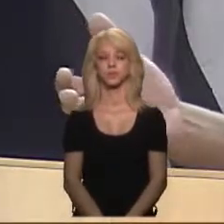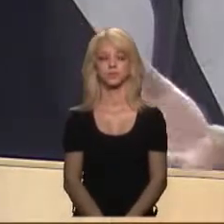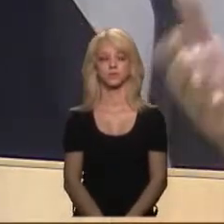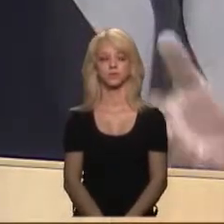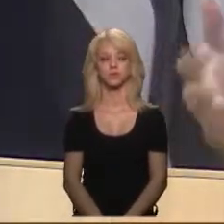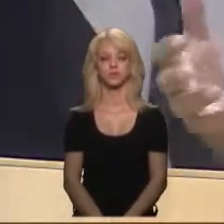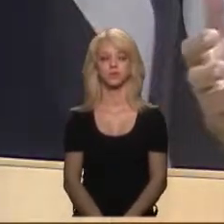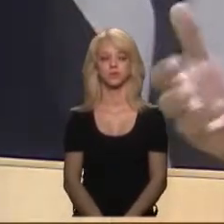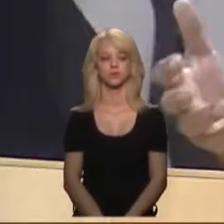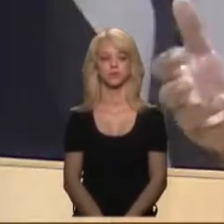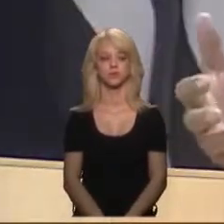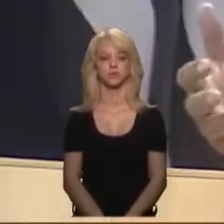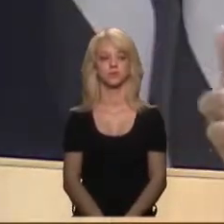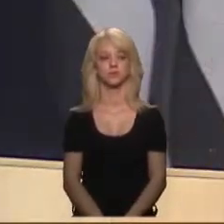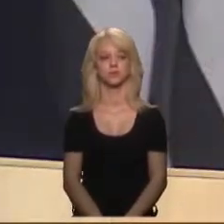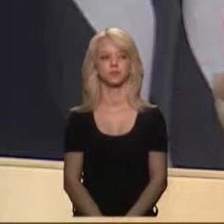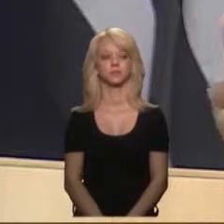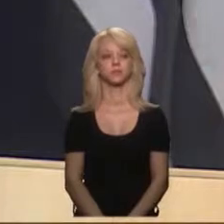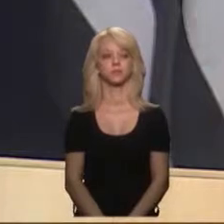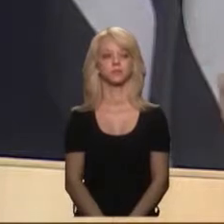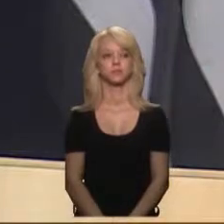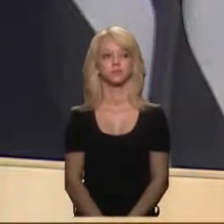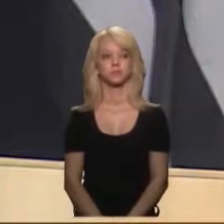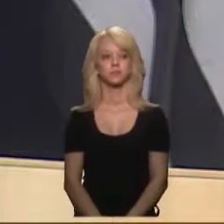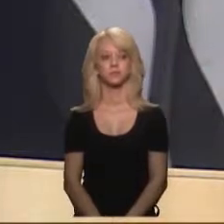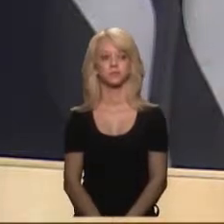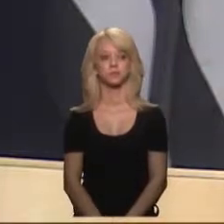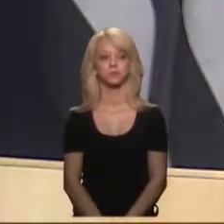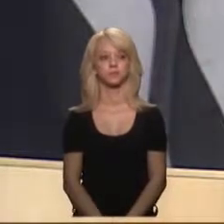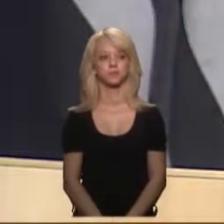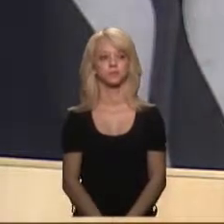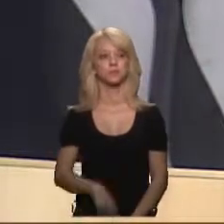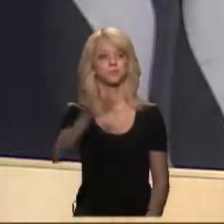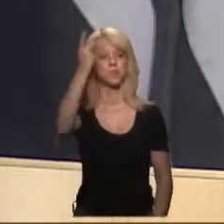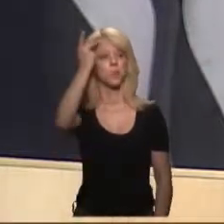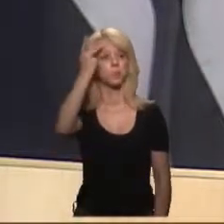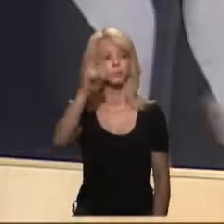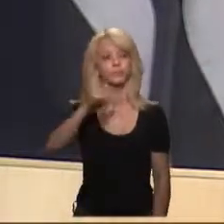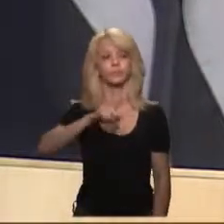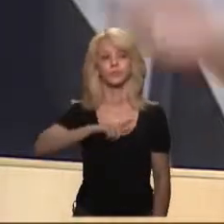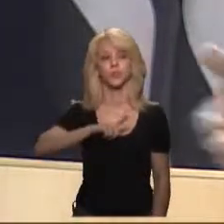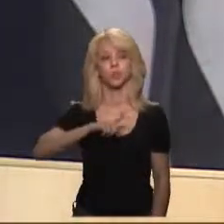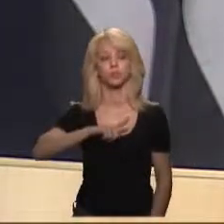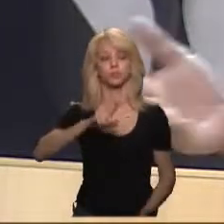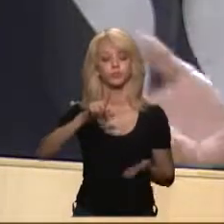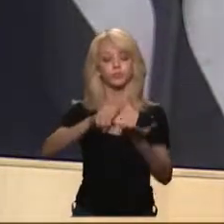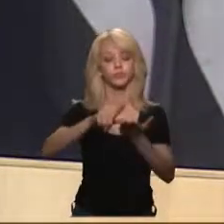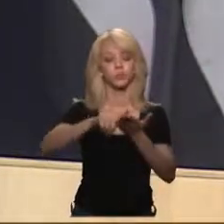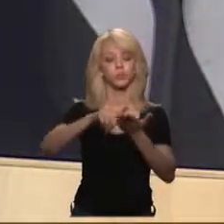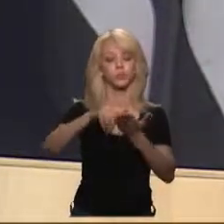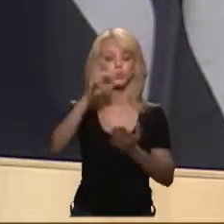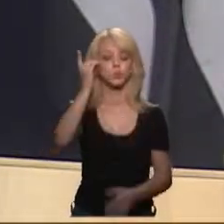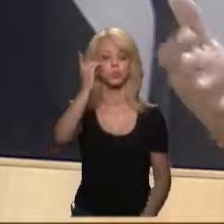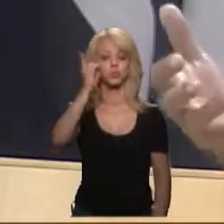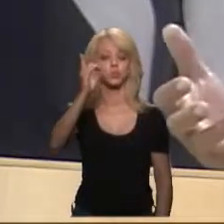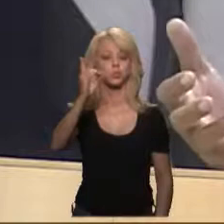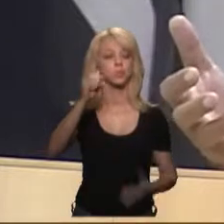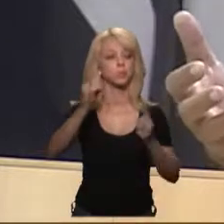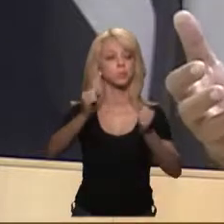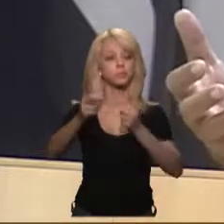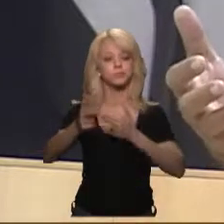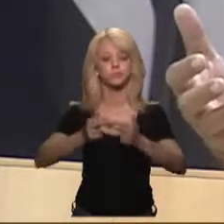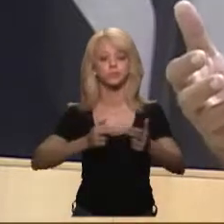ordem do dia. E se nós tivéssemos, com toda franqueza, uma rapidez, mas todo mundo está discutindo